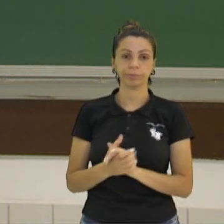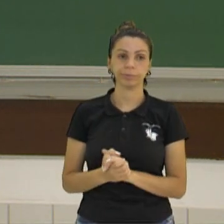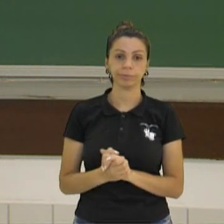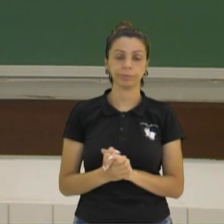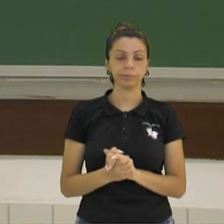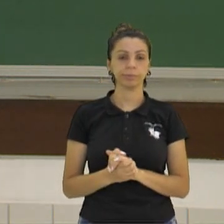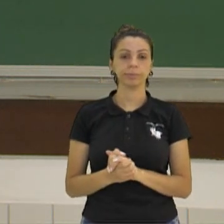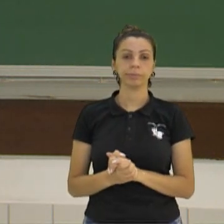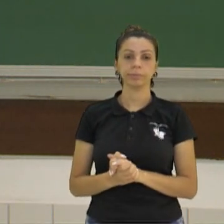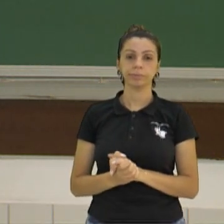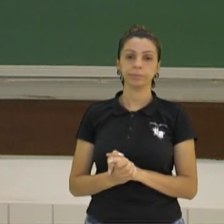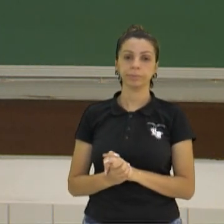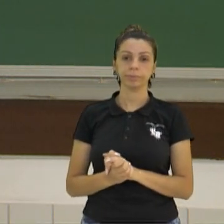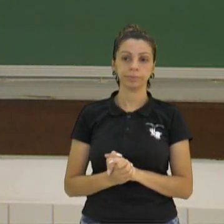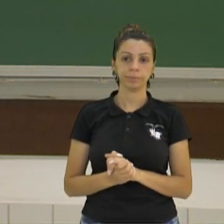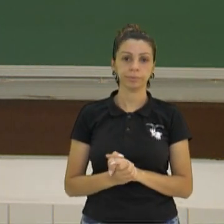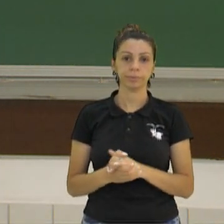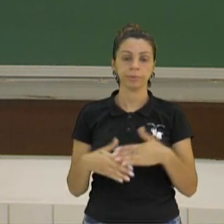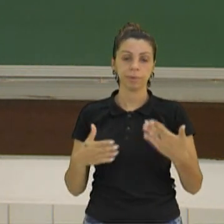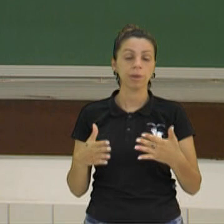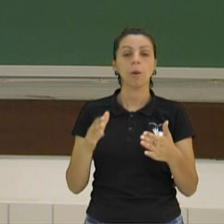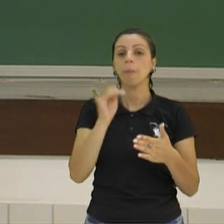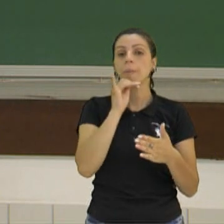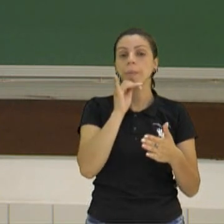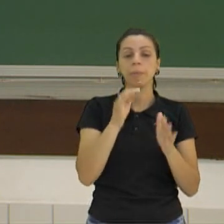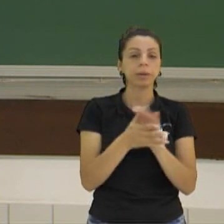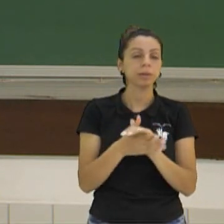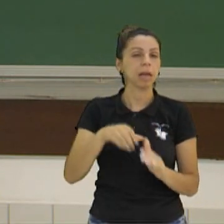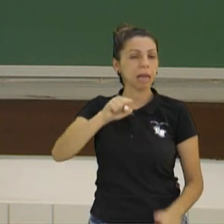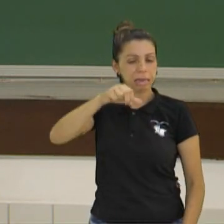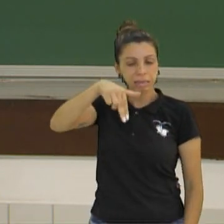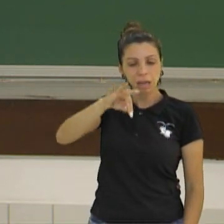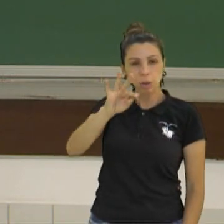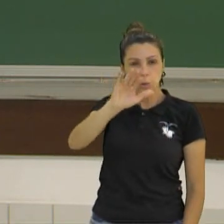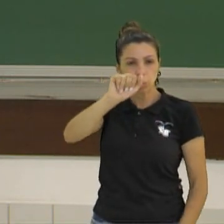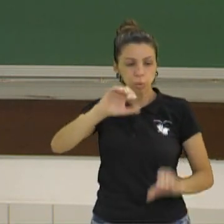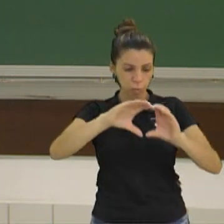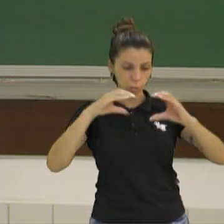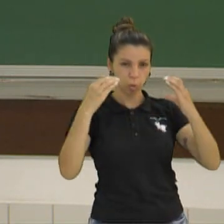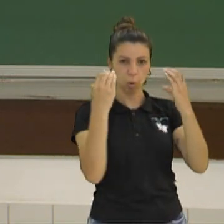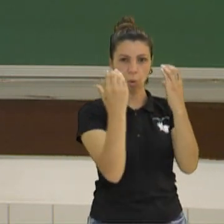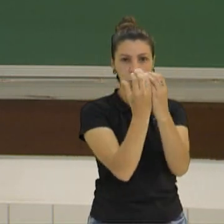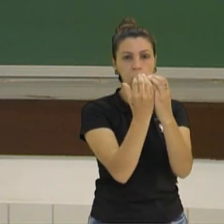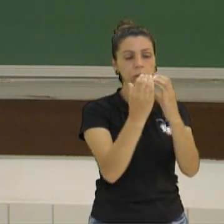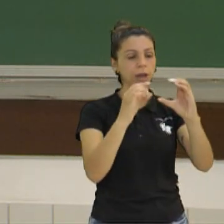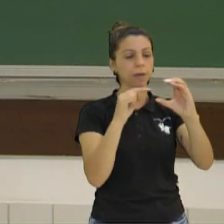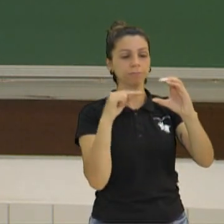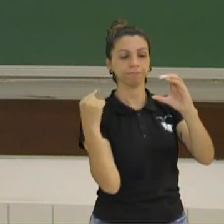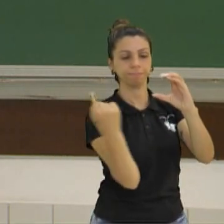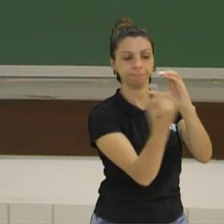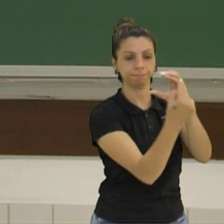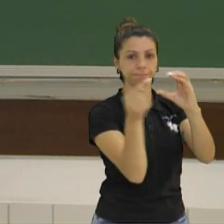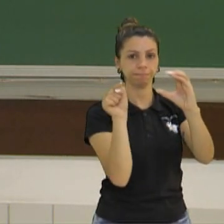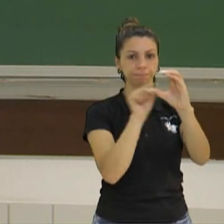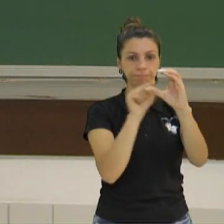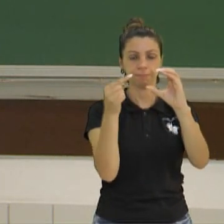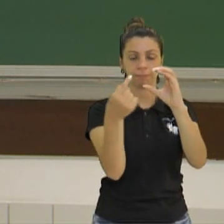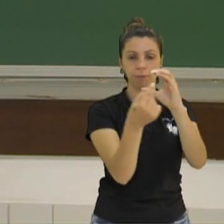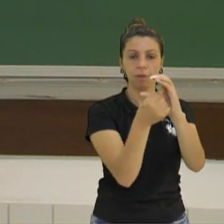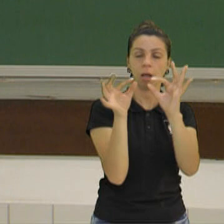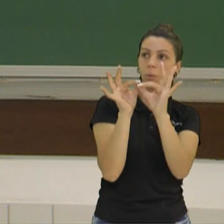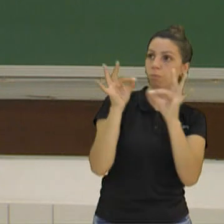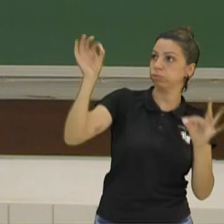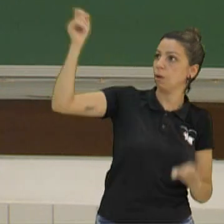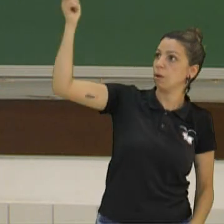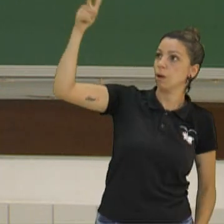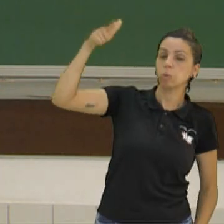Para você ter uma ideia, ó, a distância de Saturno, sabe Saturno, aquele planeta cheio de anéis? Então, a distância de Saturno ao Sol